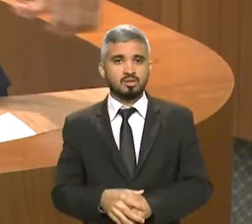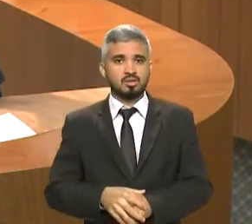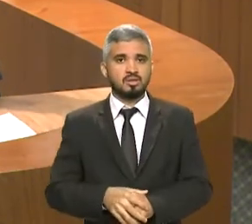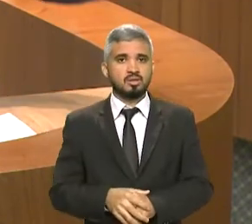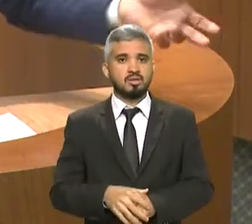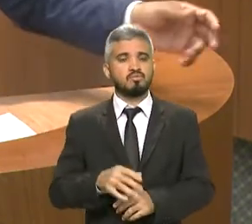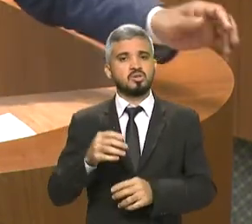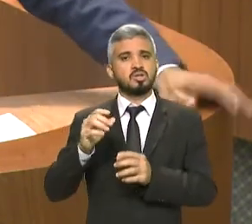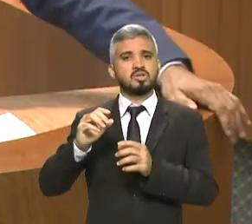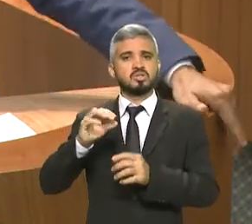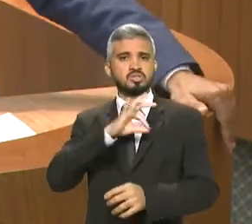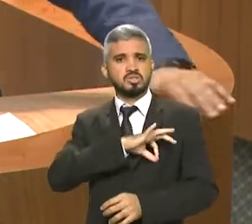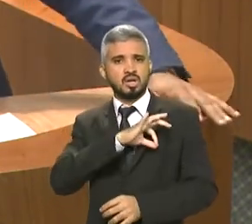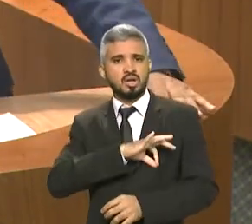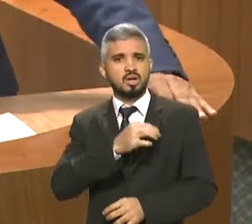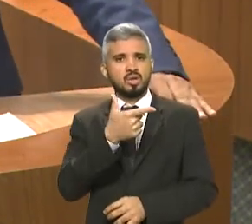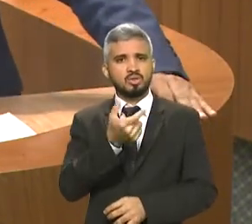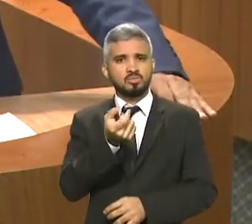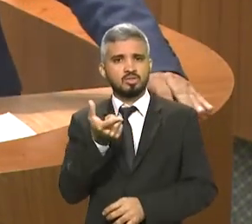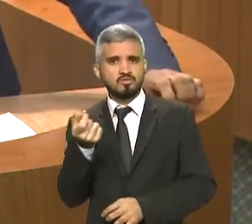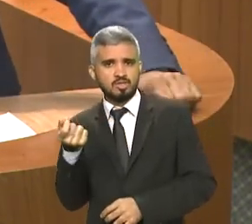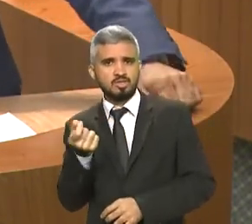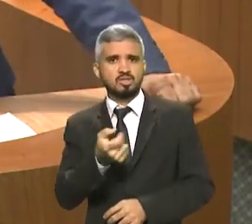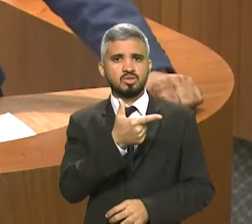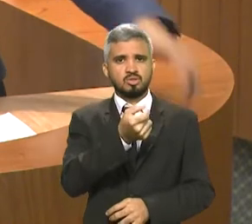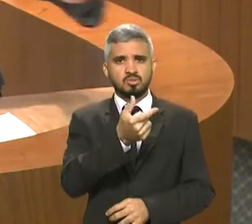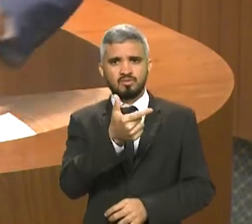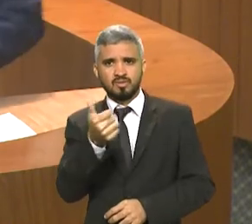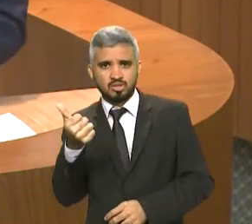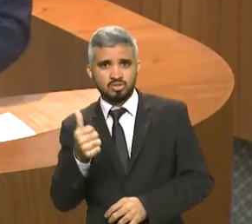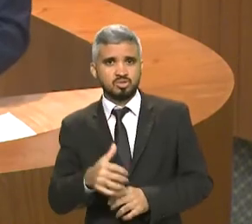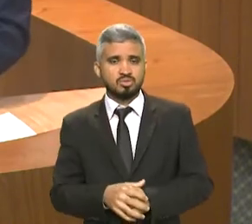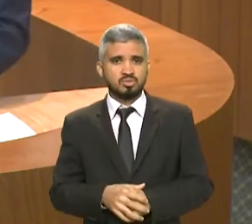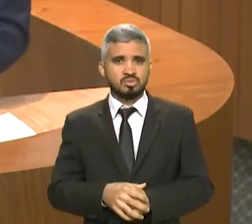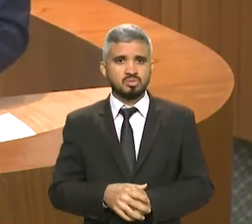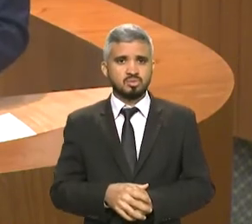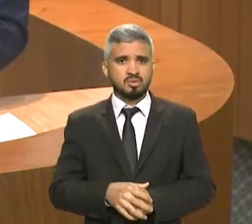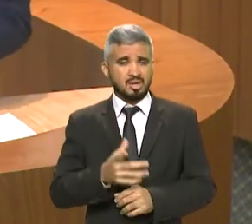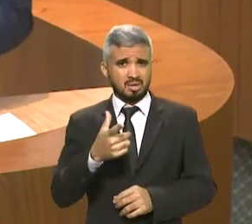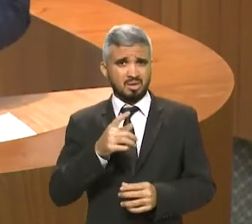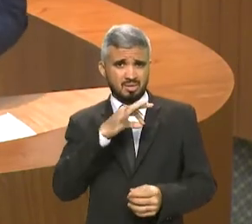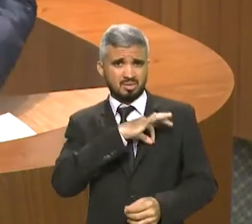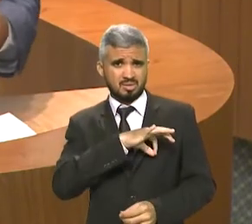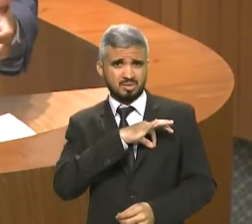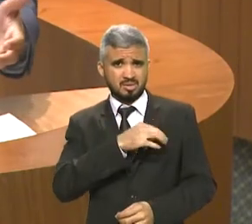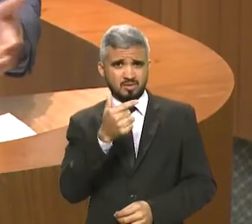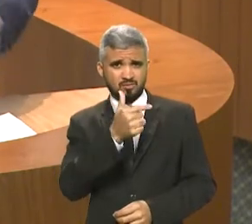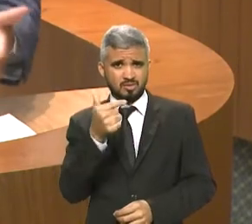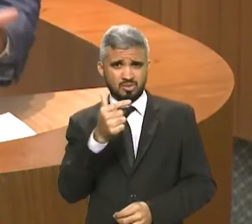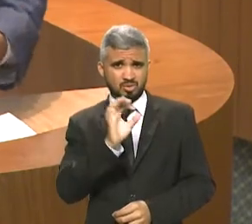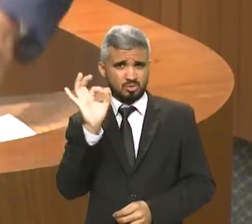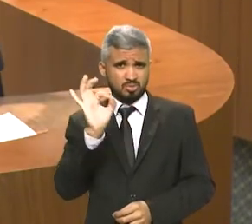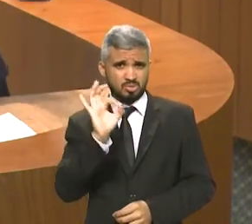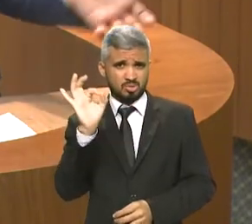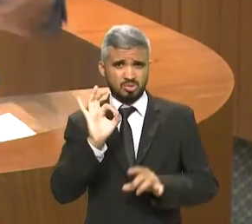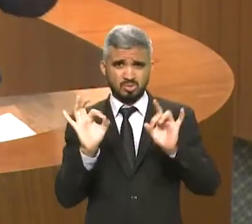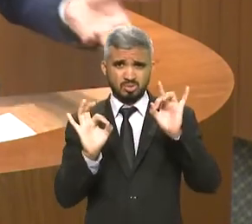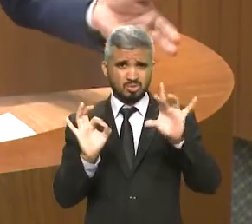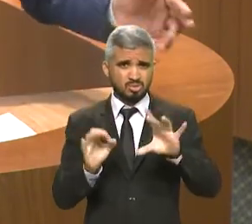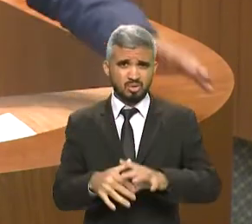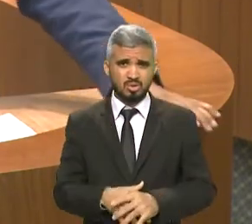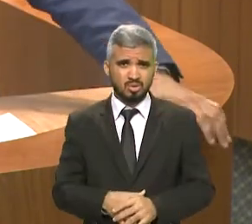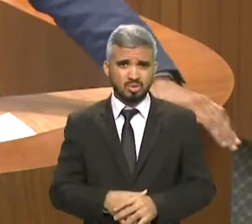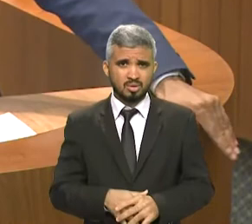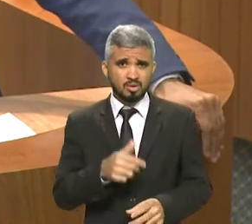2020, de 2021. Só que concedeu o ajuste de 22%. E não contempla as perdas salariais de 2020